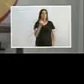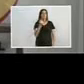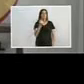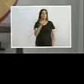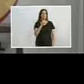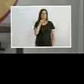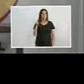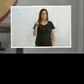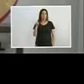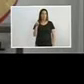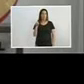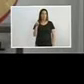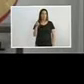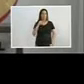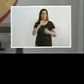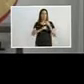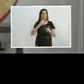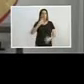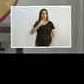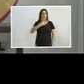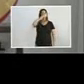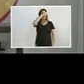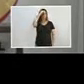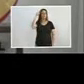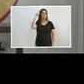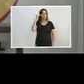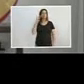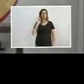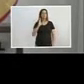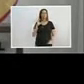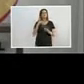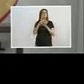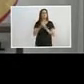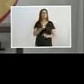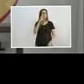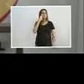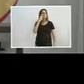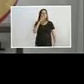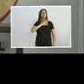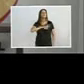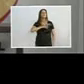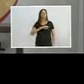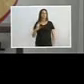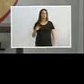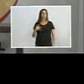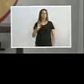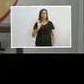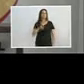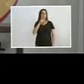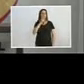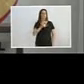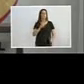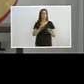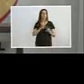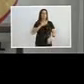vice... Mais dois minutos, presidente. Obrigado. Mais dois minutos para a conclusão. Obrigado, presidente. O ele recebeu de subsídio de